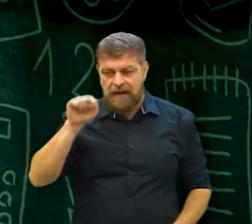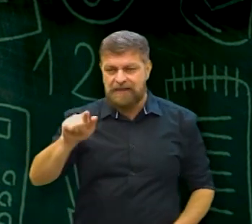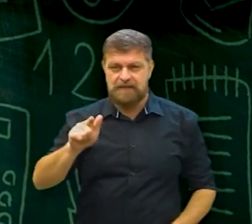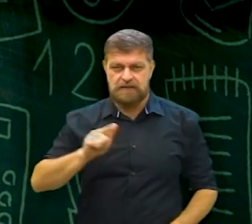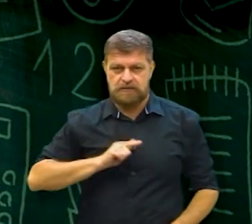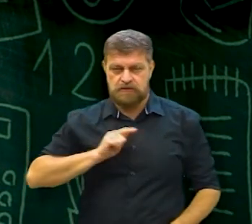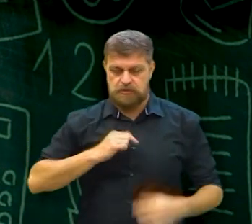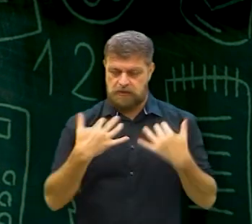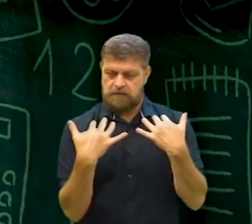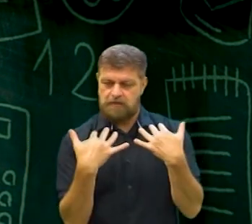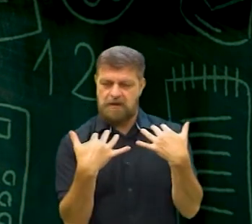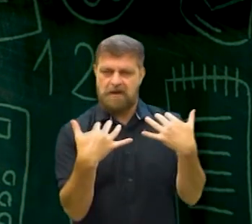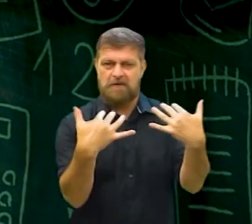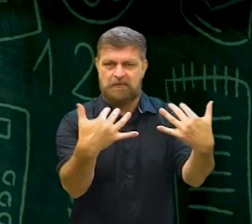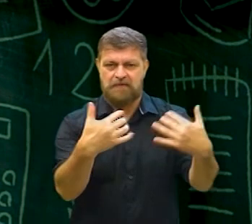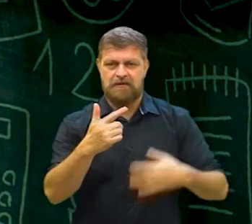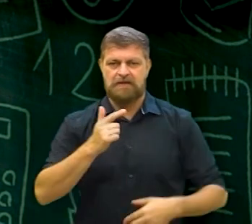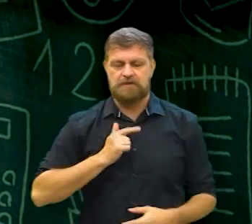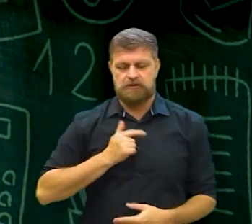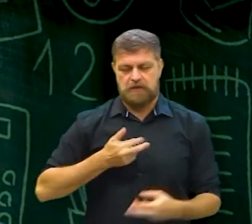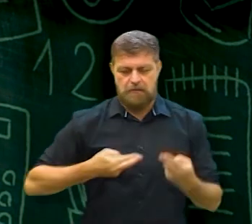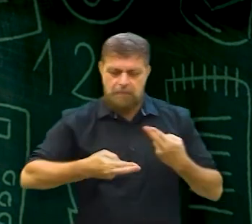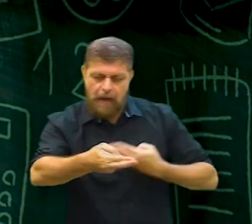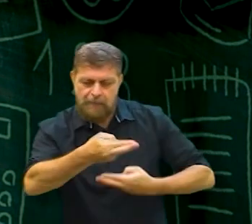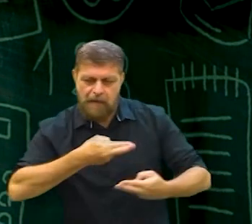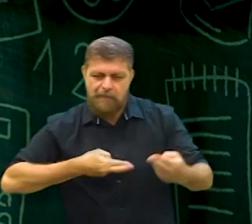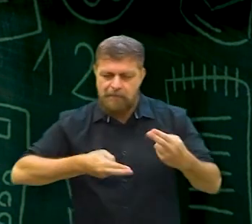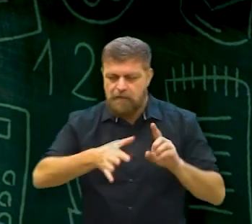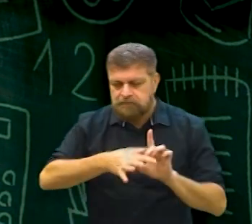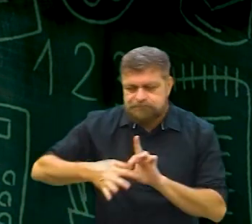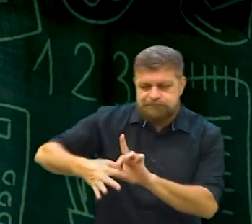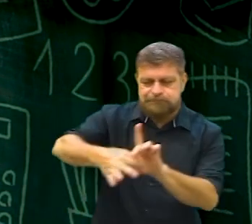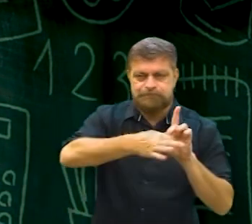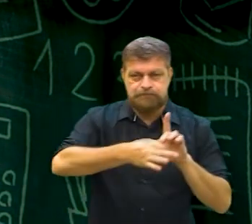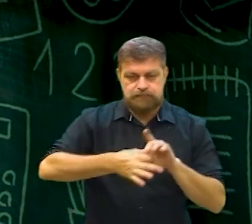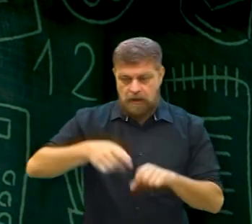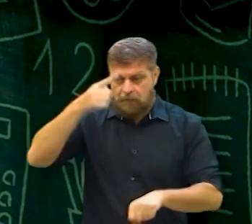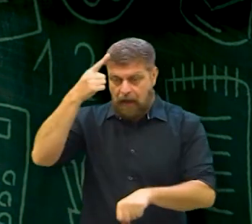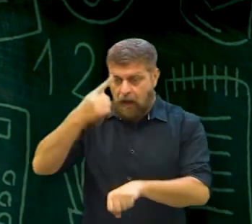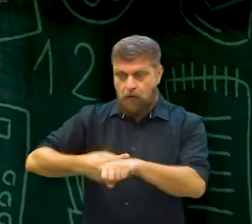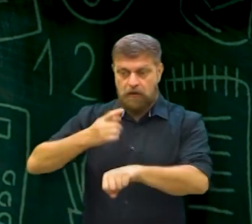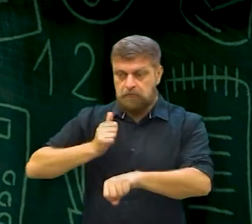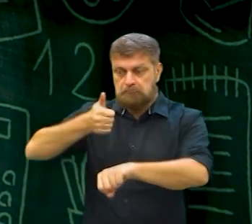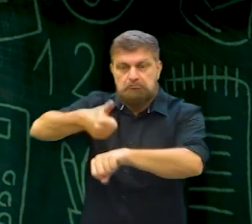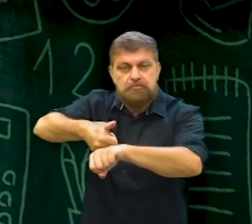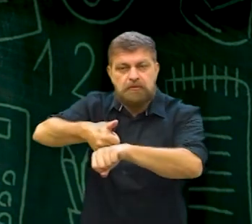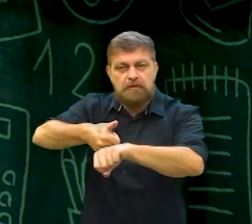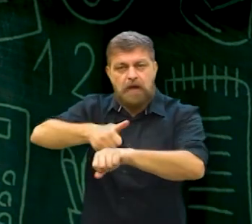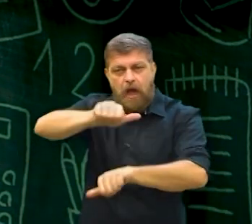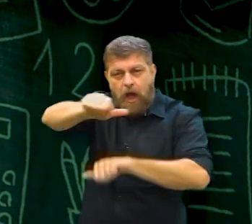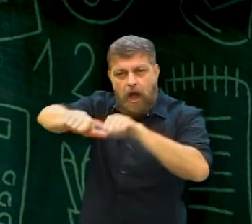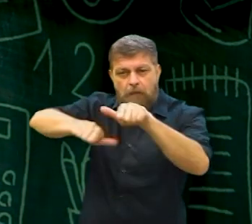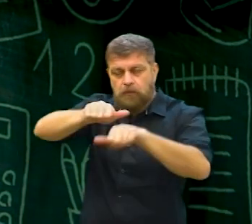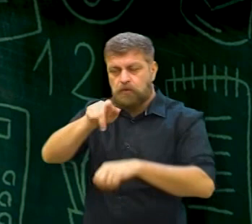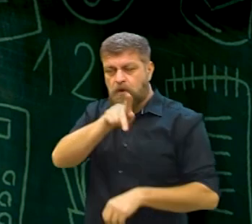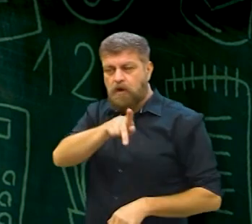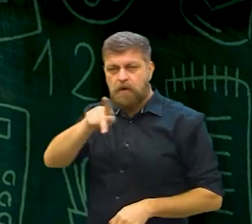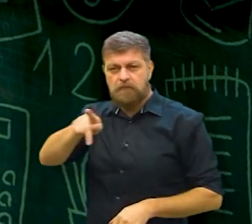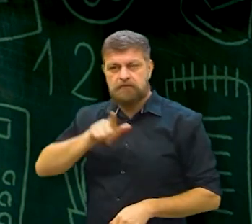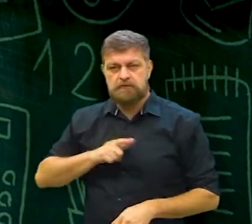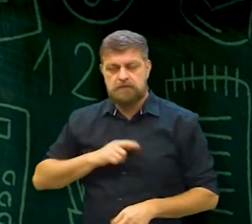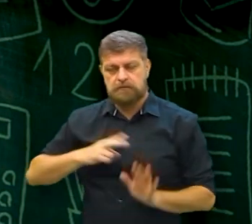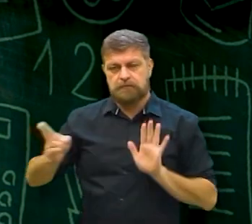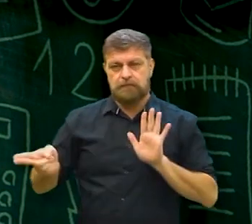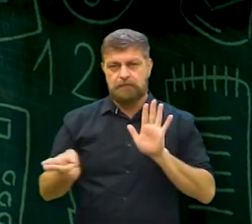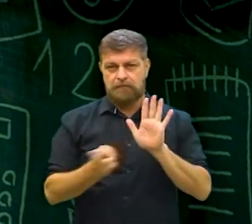de teatro. Eles tinham o palco, tinham a plateia e se relacionavam muito bem ali. de uma hora para outra, eles passaram